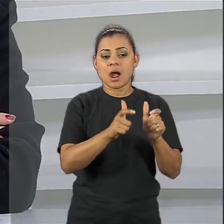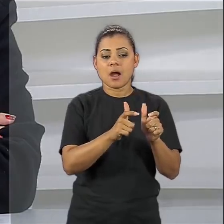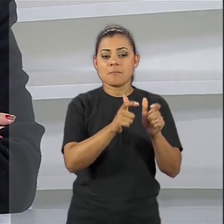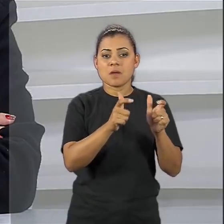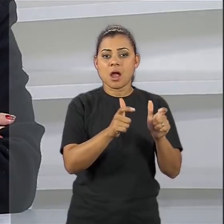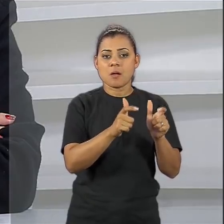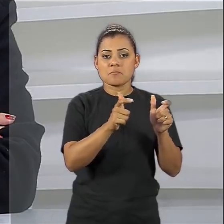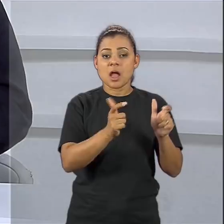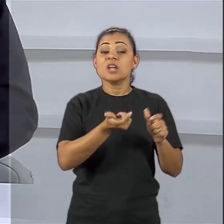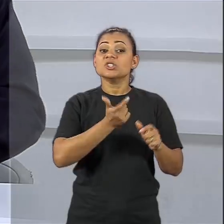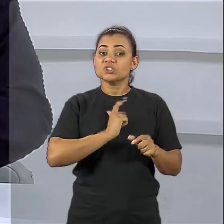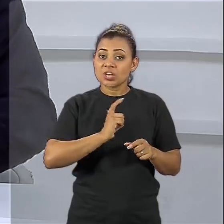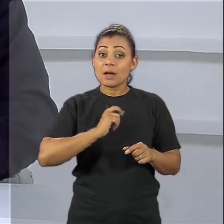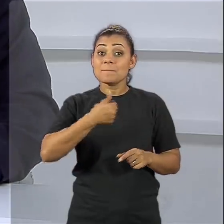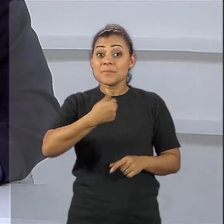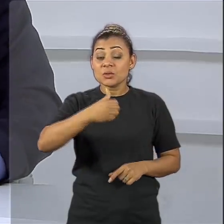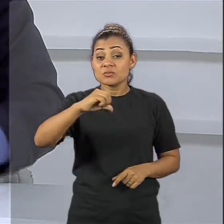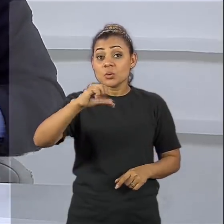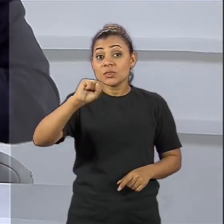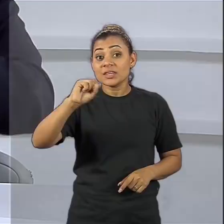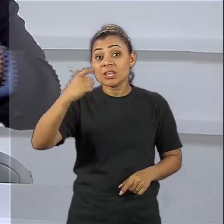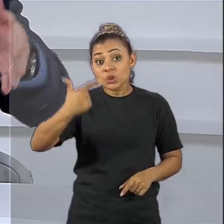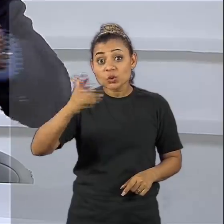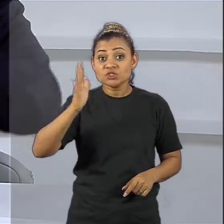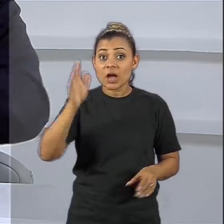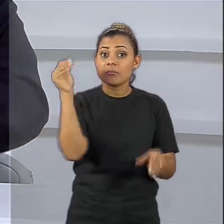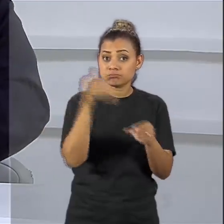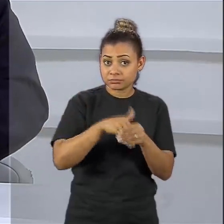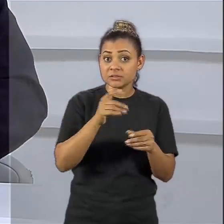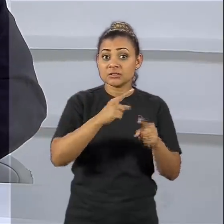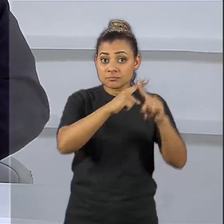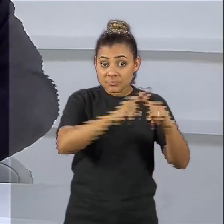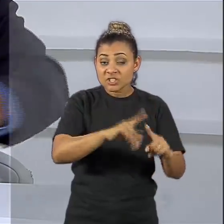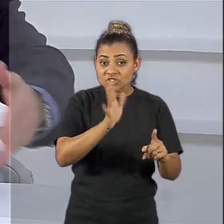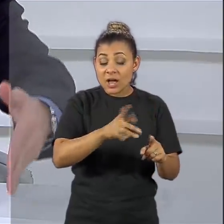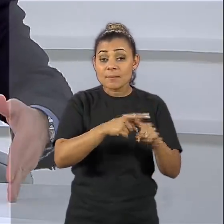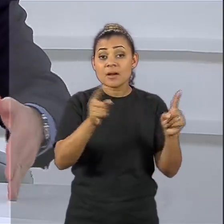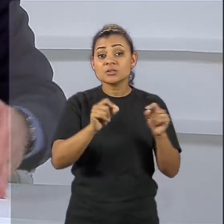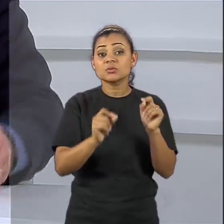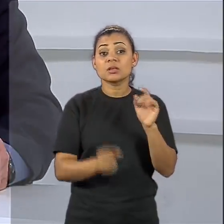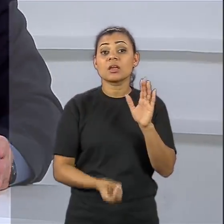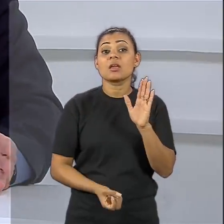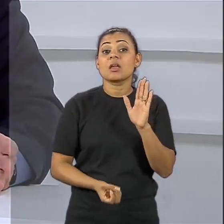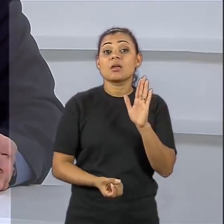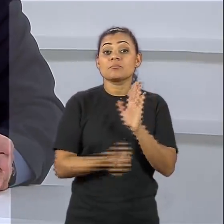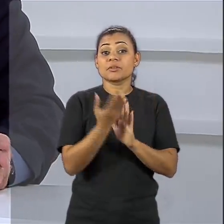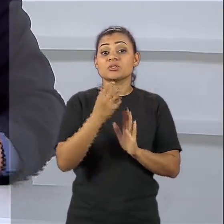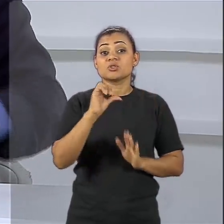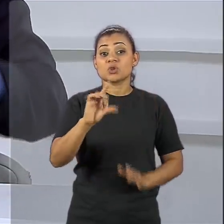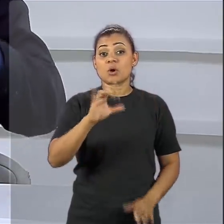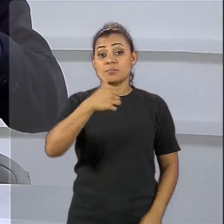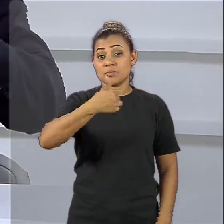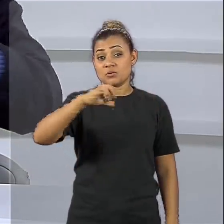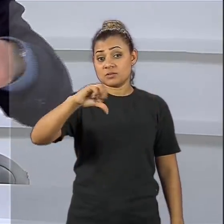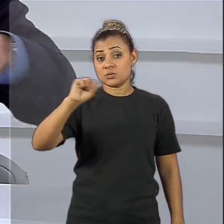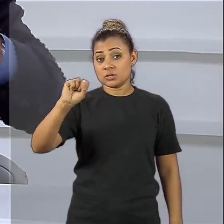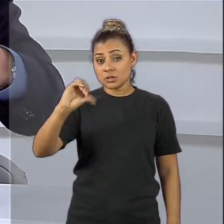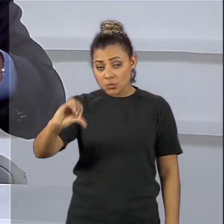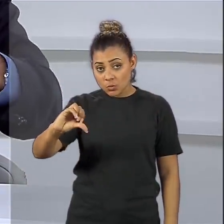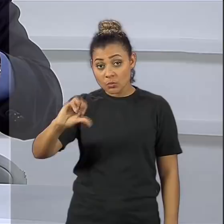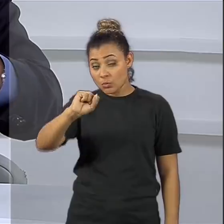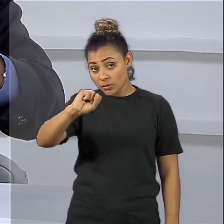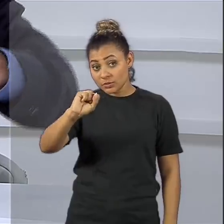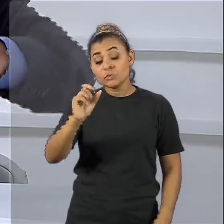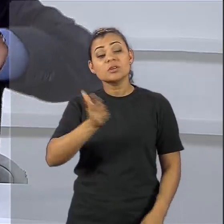tenha disputado as eleições desde 82, e o PSDB era um partido que tinha sido fundado um ano antes, só tinha disputado a eleição municipal de 88. Né? Esses partidos ainda